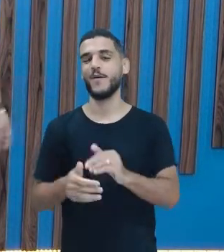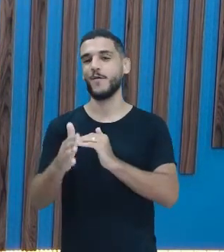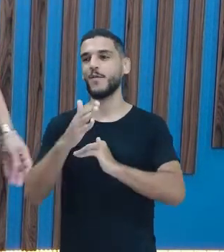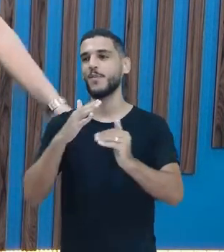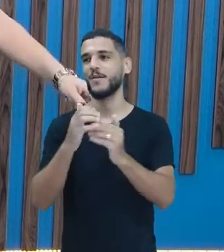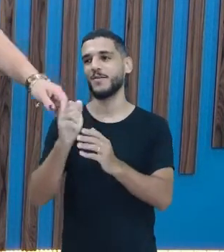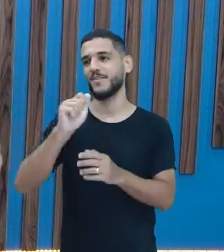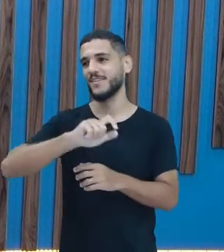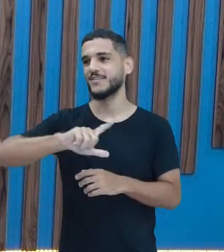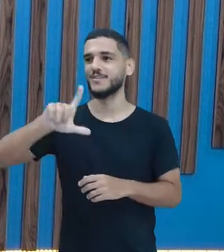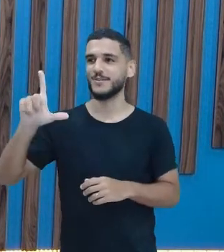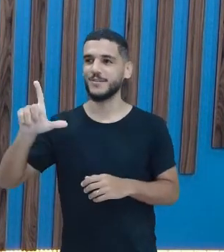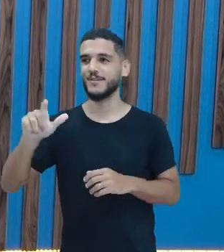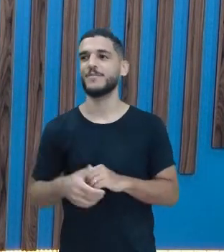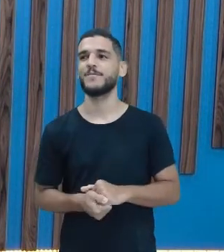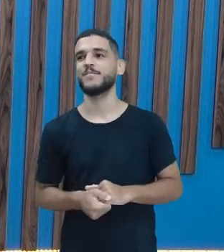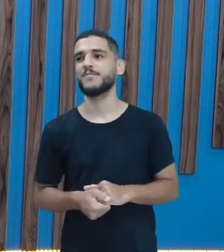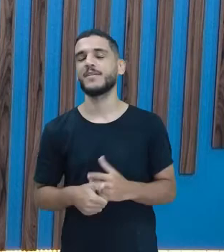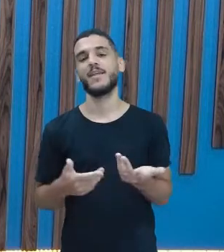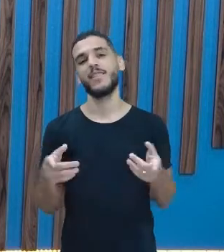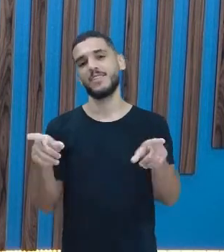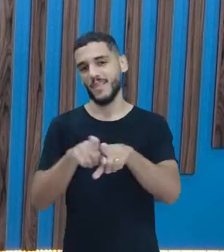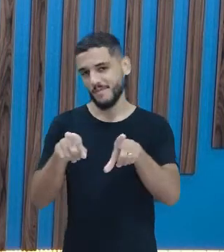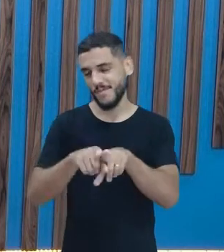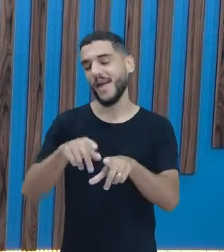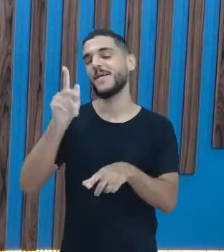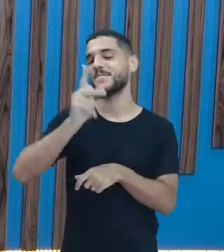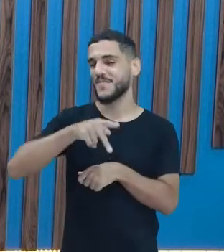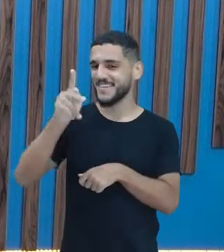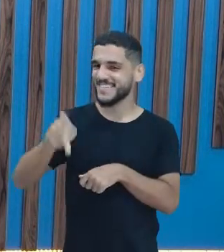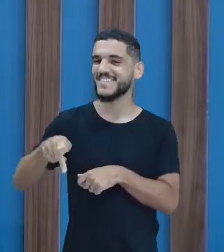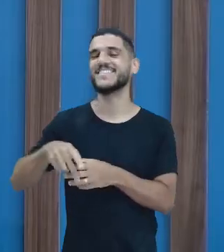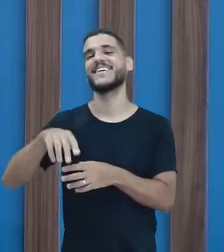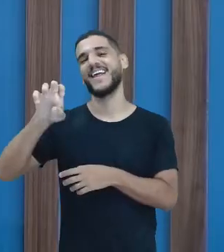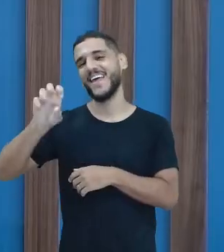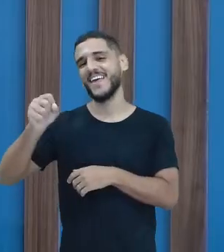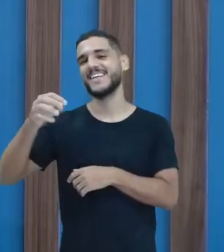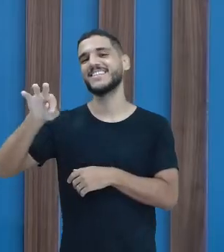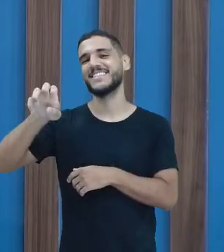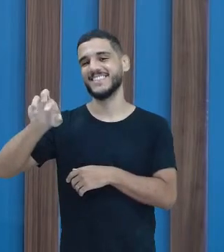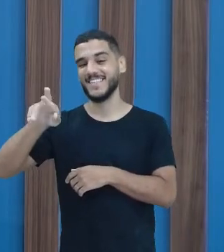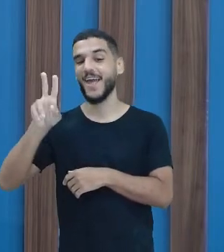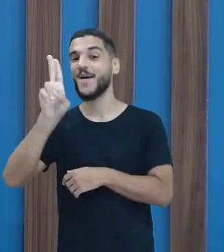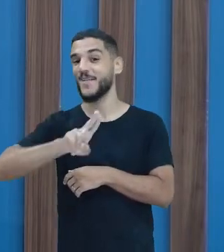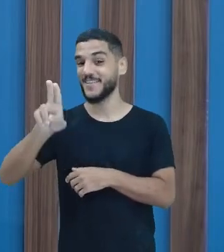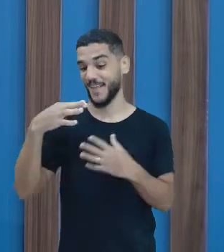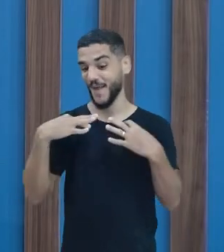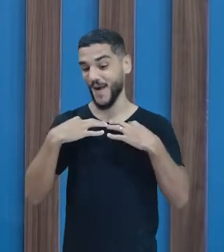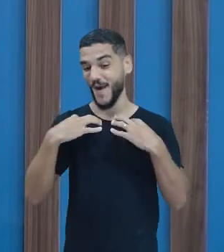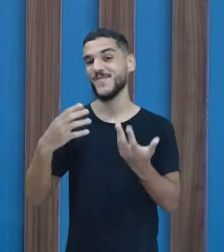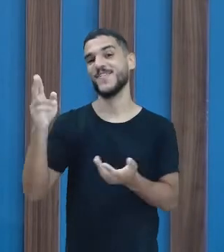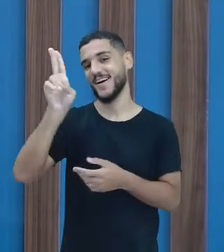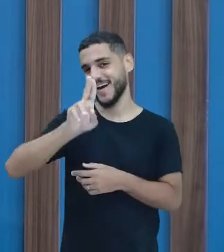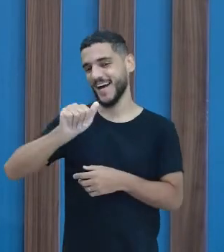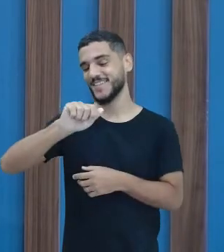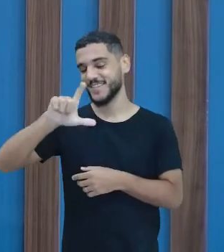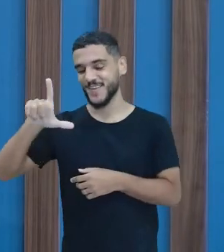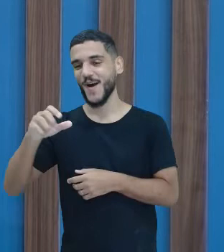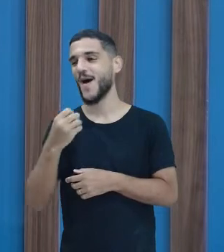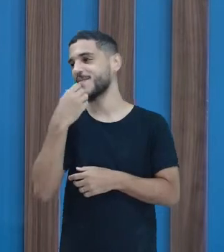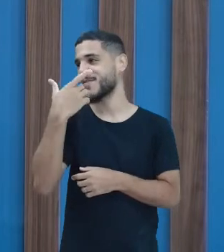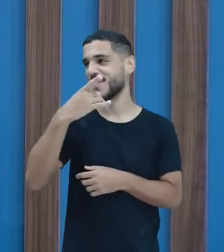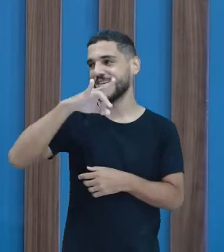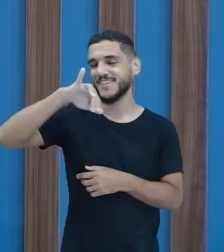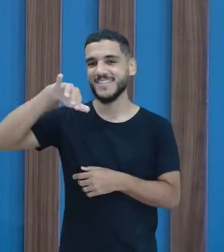mar. Inclusive, professora Esther. Também, Bom dia, professora Esther. Tudo azul. Bom dia, professora